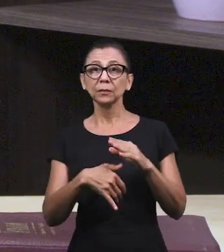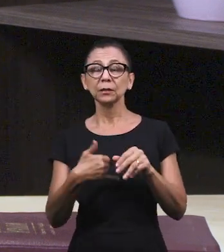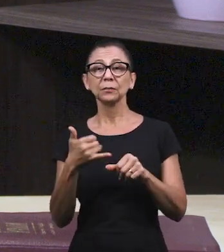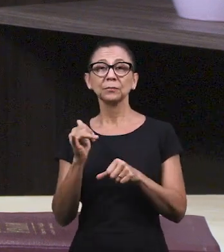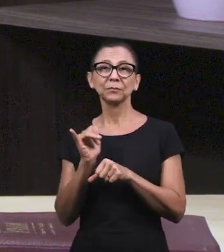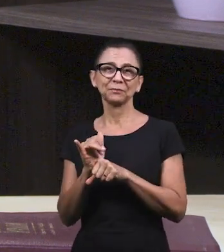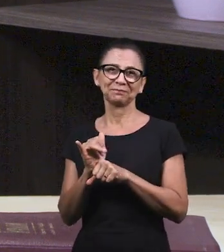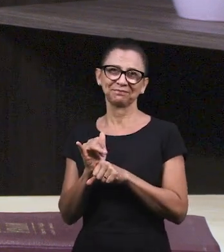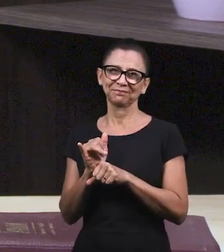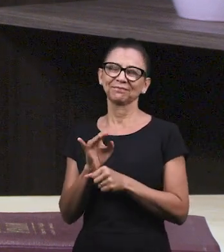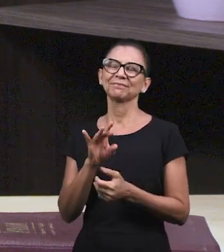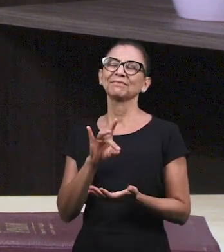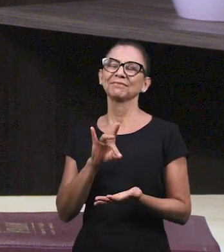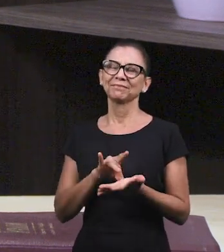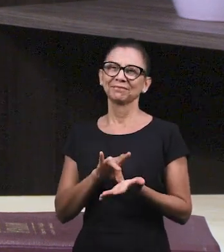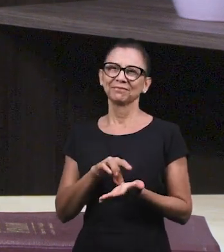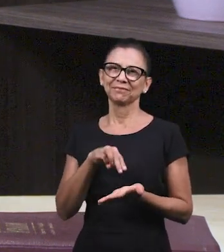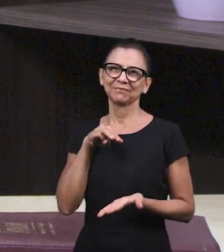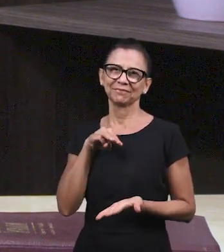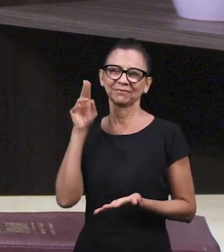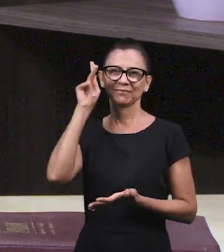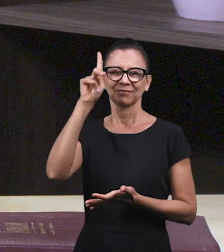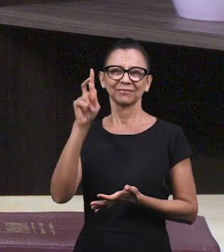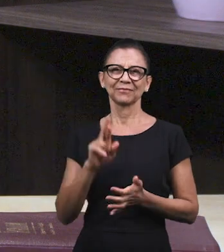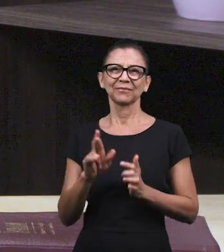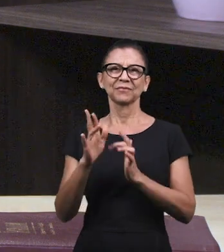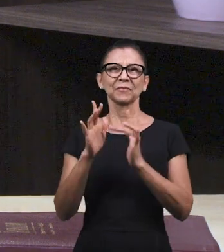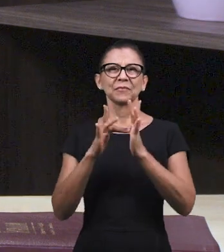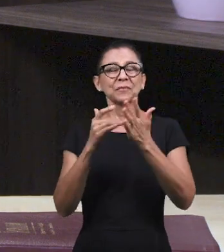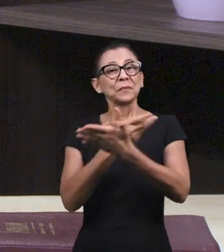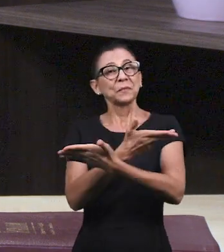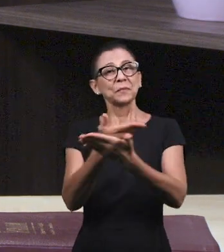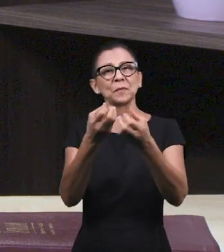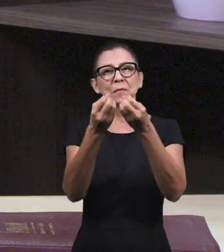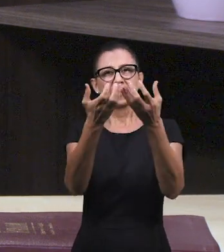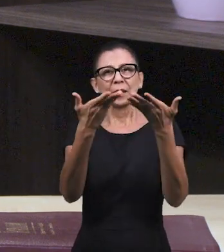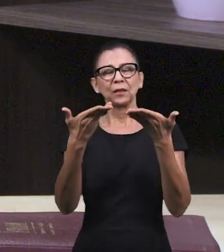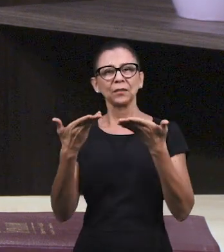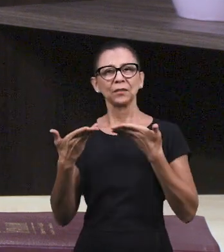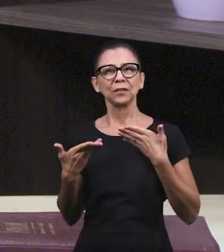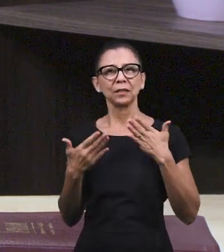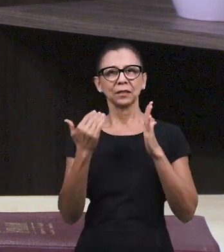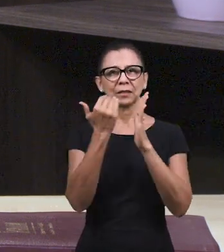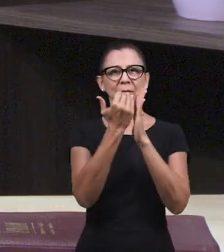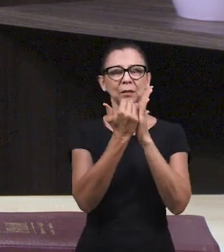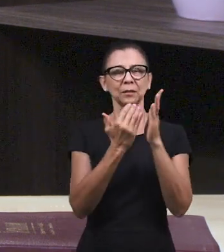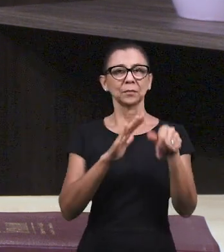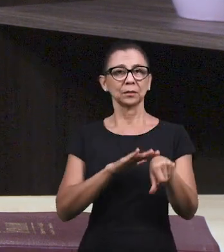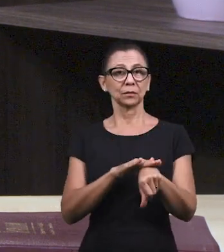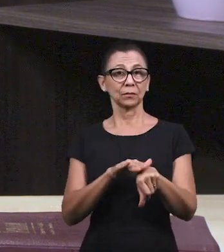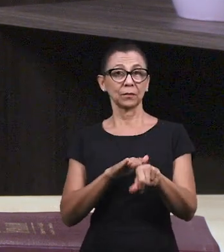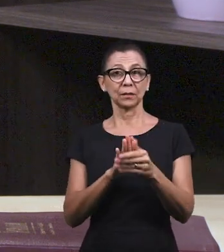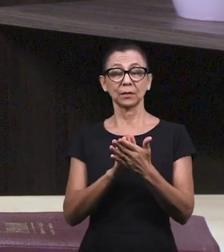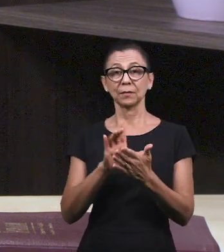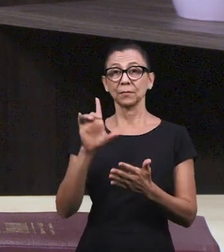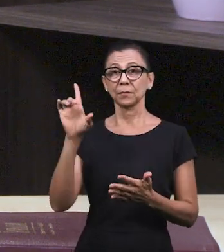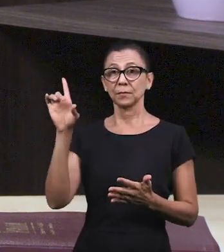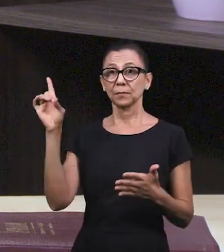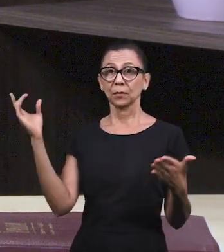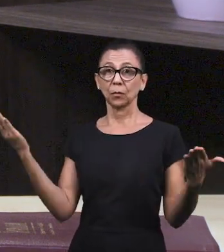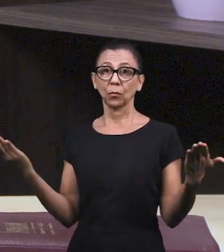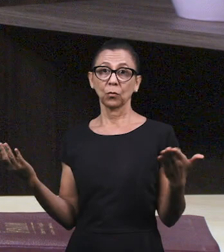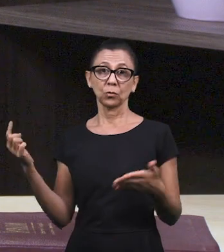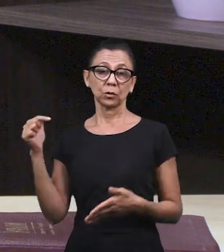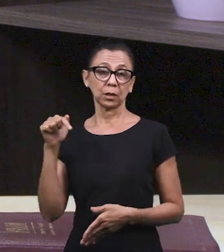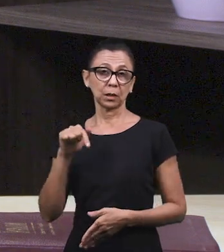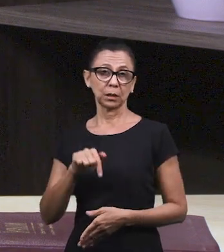canal da Igreja Cristã Maranata no YouTube. A todos, a paz do Senhor Jesus. Sejam bem-vindos a mais uma edição do programa Conversas Bíblicas. E